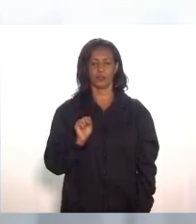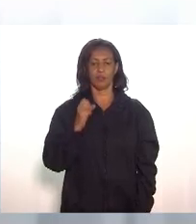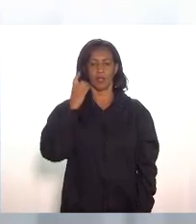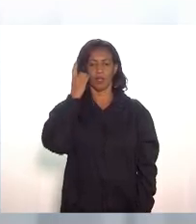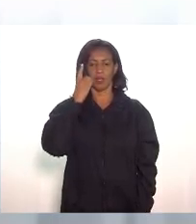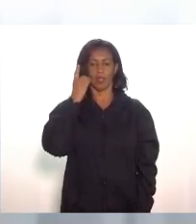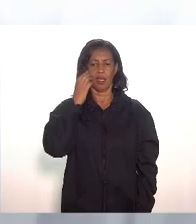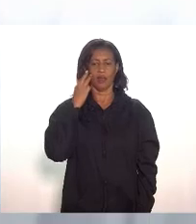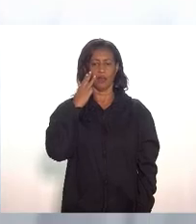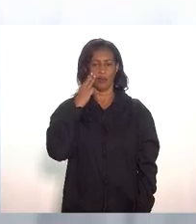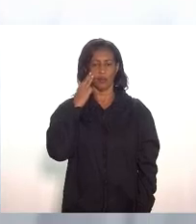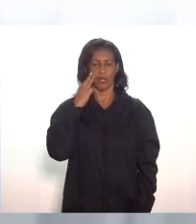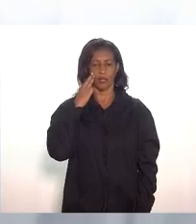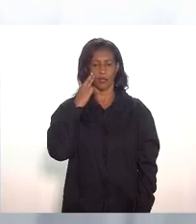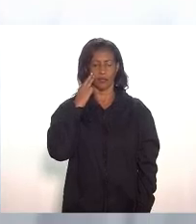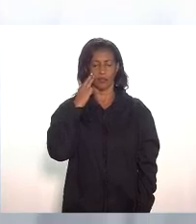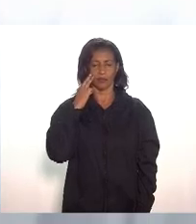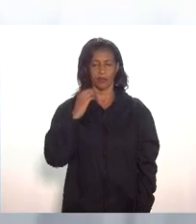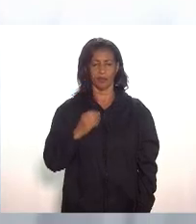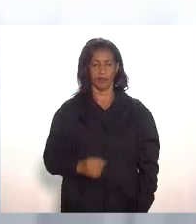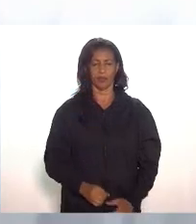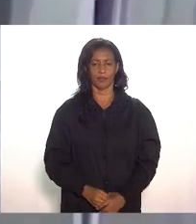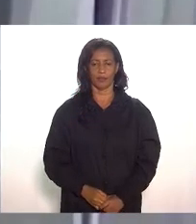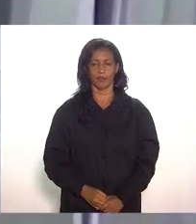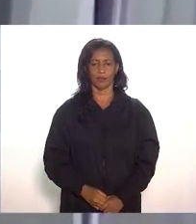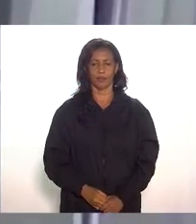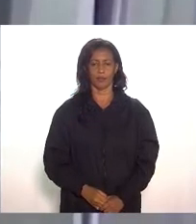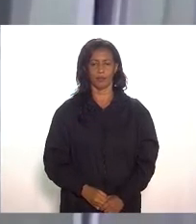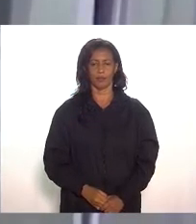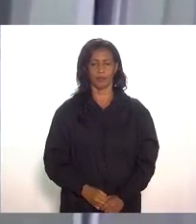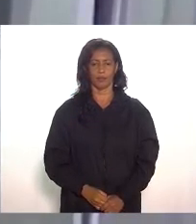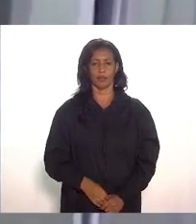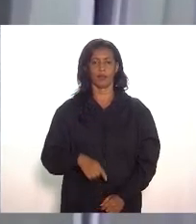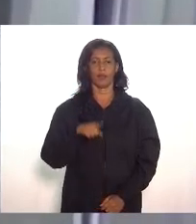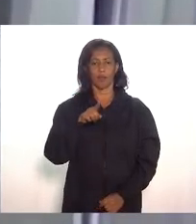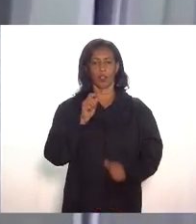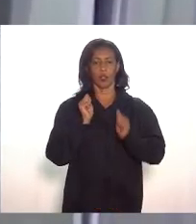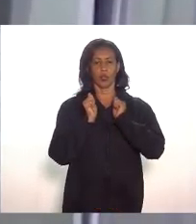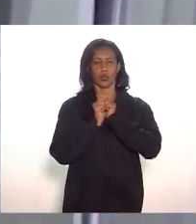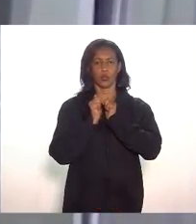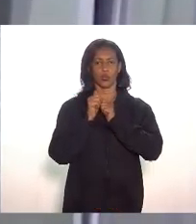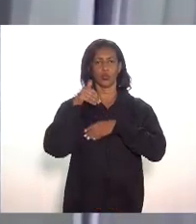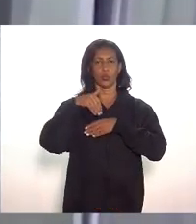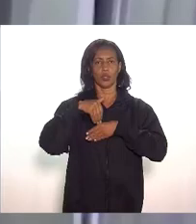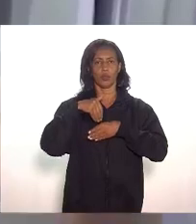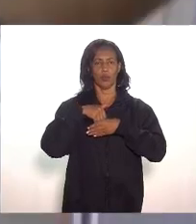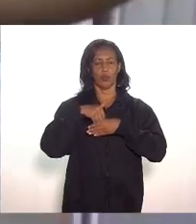Deputado Valdeque Carneiro. Acompanho o voto em separado do deputado Luiz Paulo.